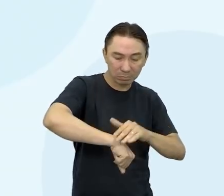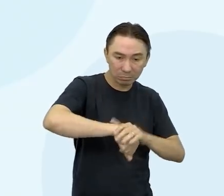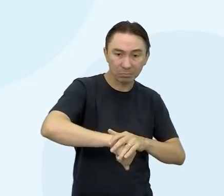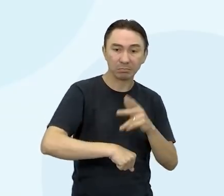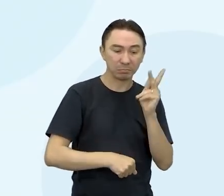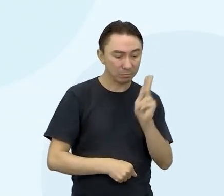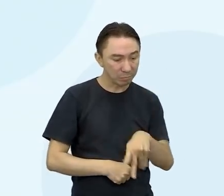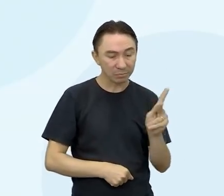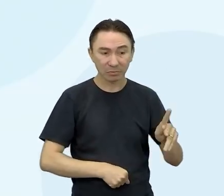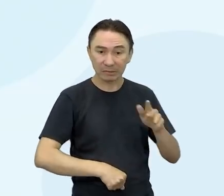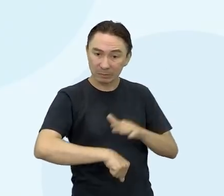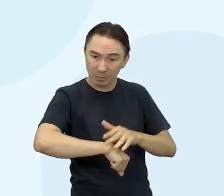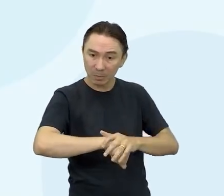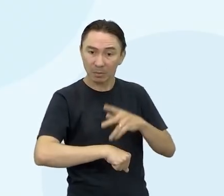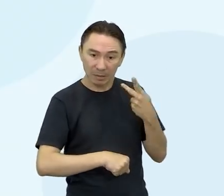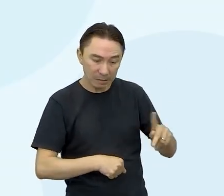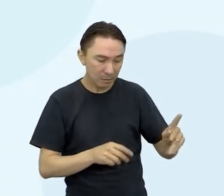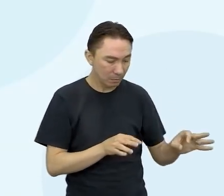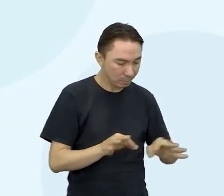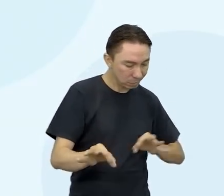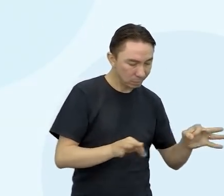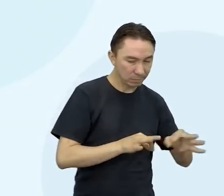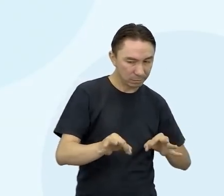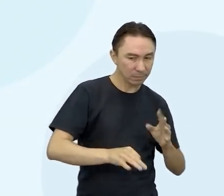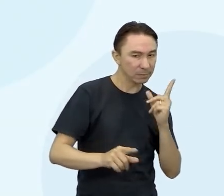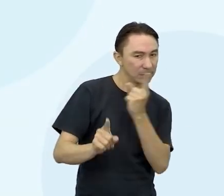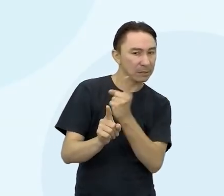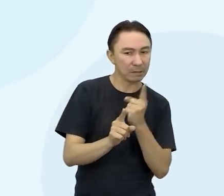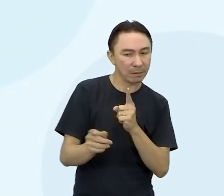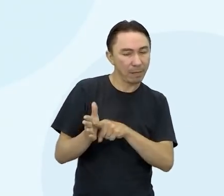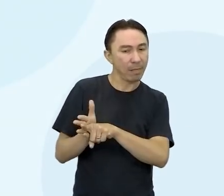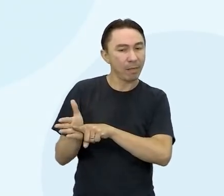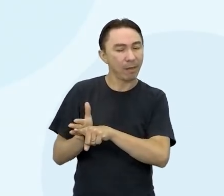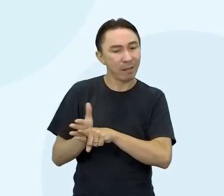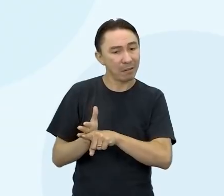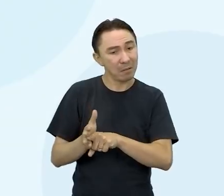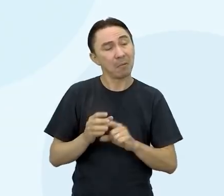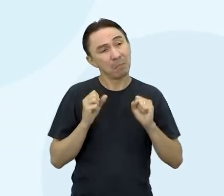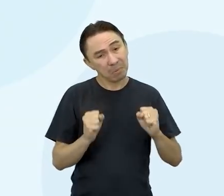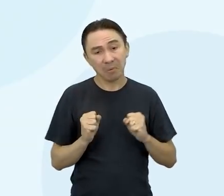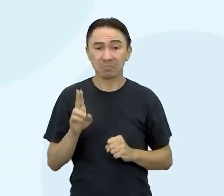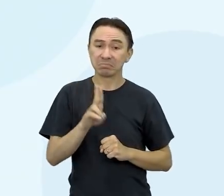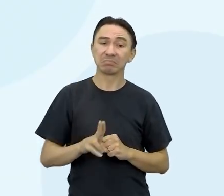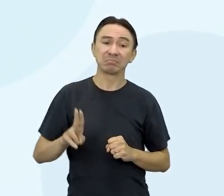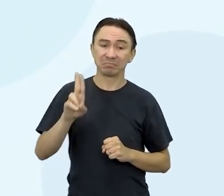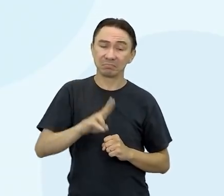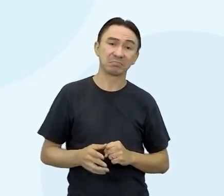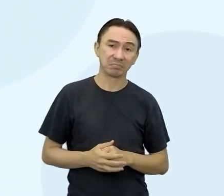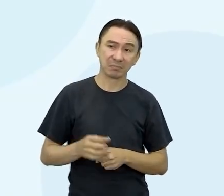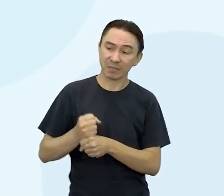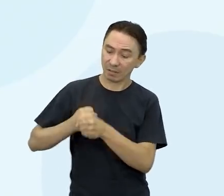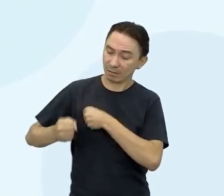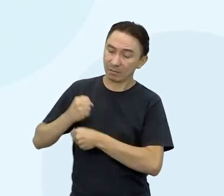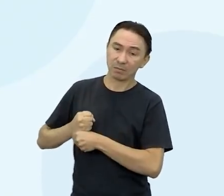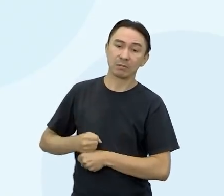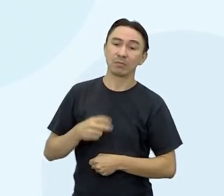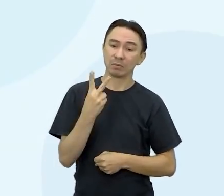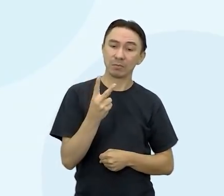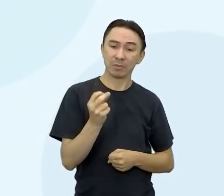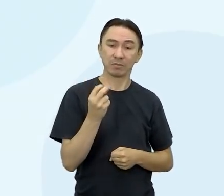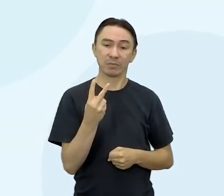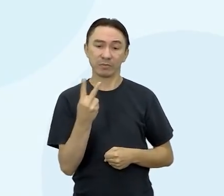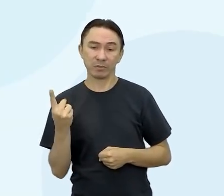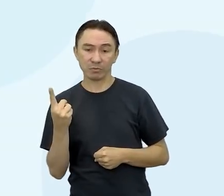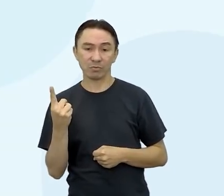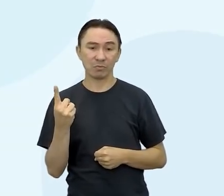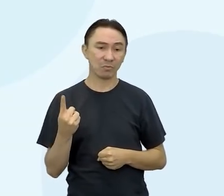aqui. Então, por exemplo, o que foi determinado lá nos encaminhamentos do Conselho de 2021 pode ajudar a gente a